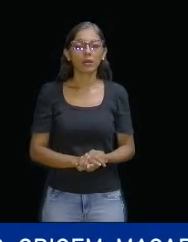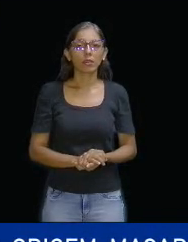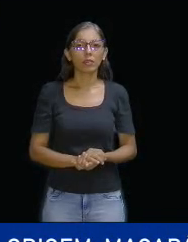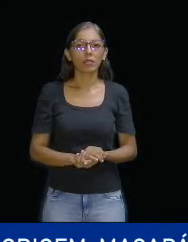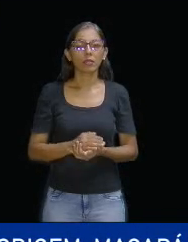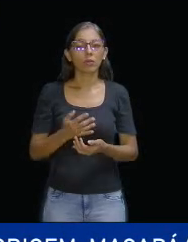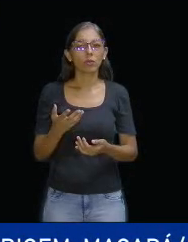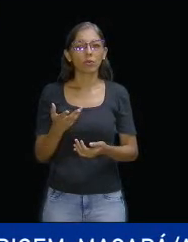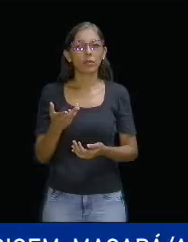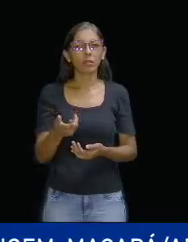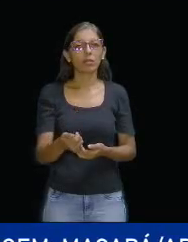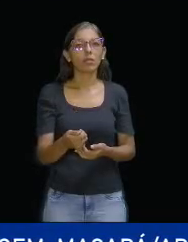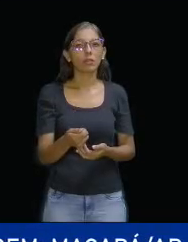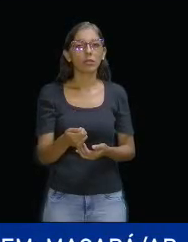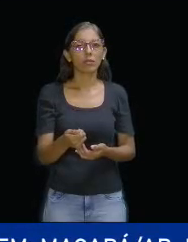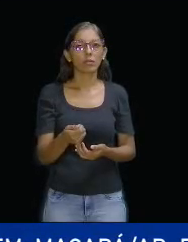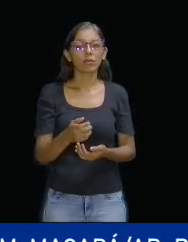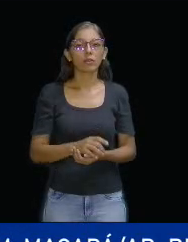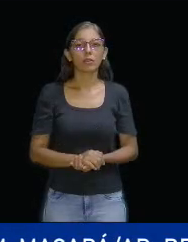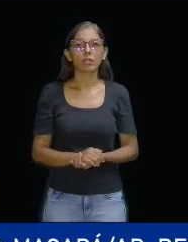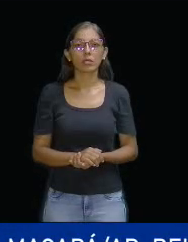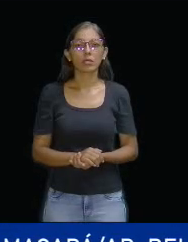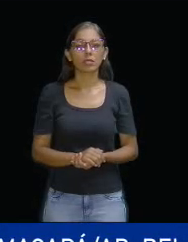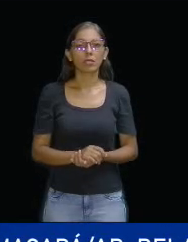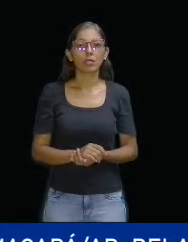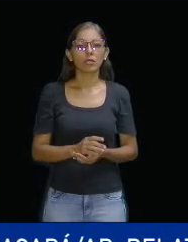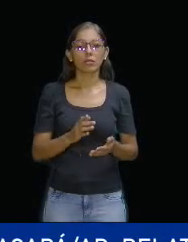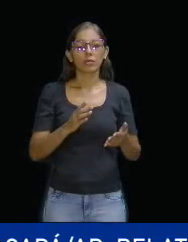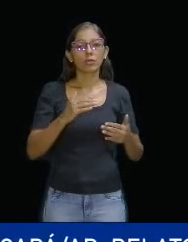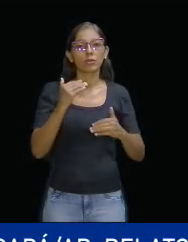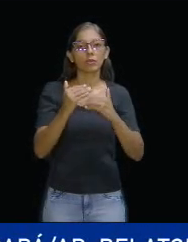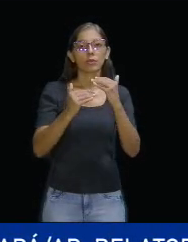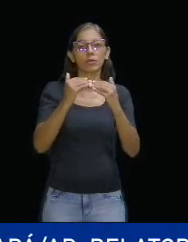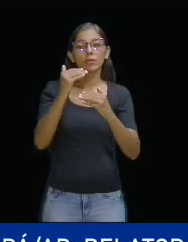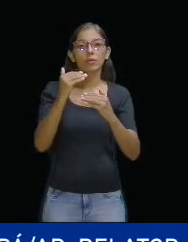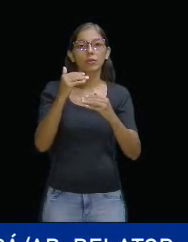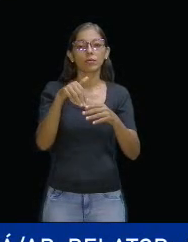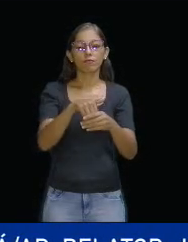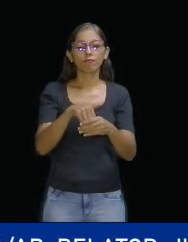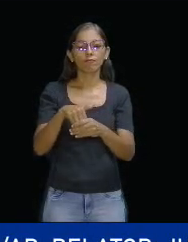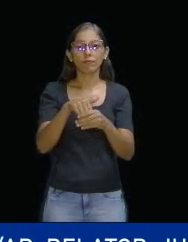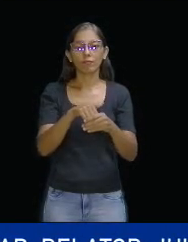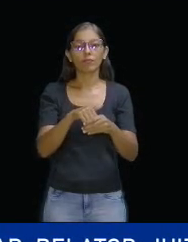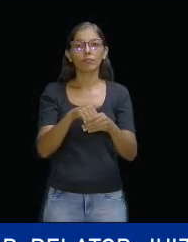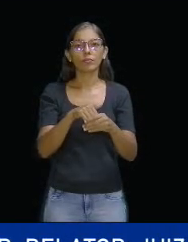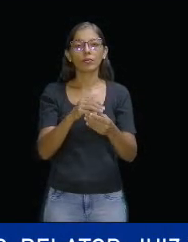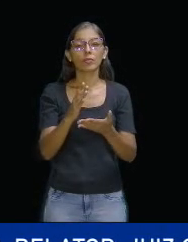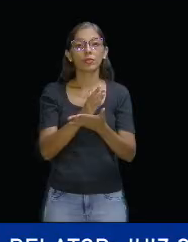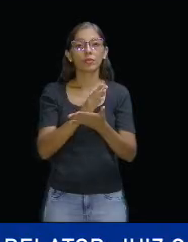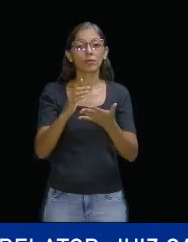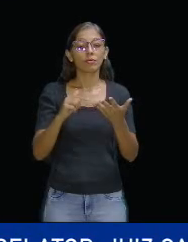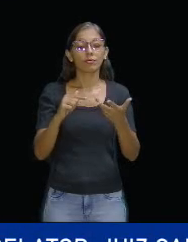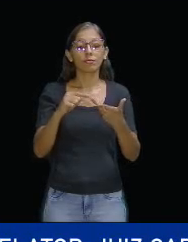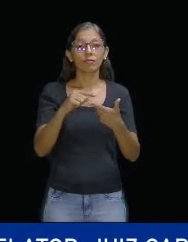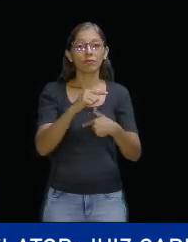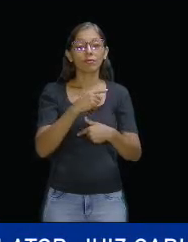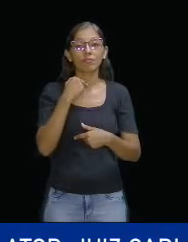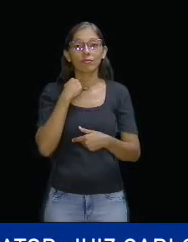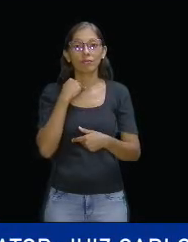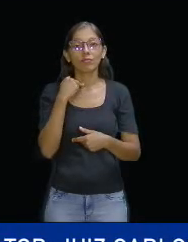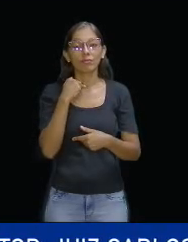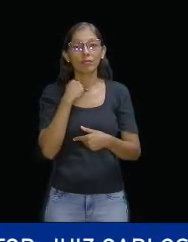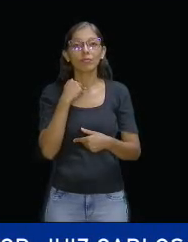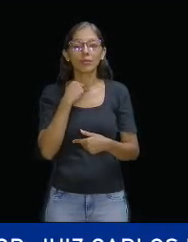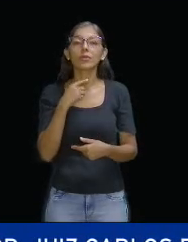entre os concorrentes no processo eleitoral, estabelece uma série de restrições à atuação dos agentes públicos nos